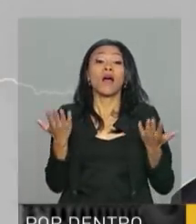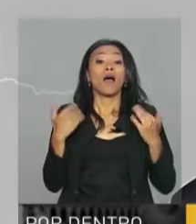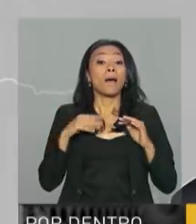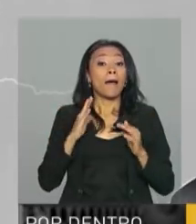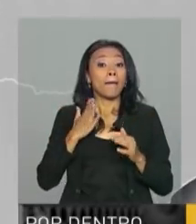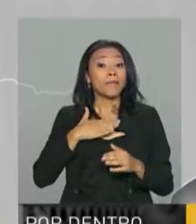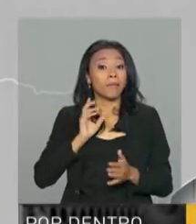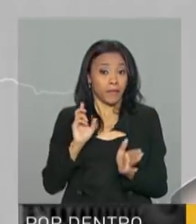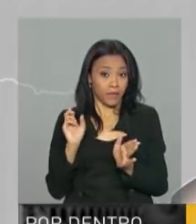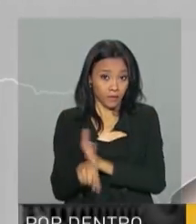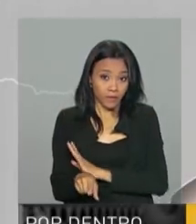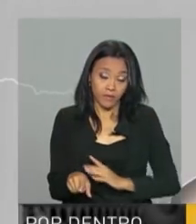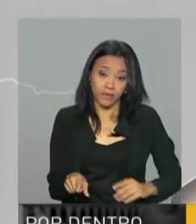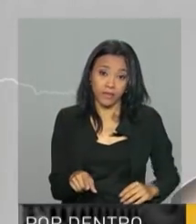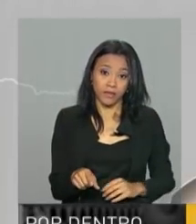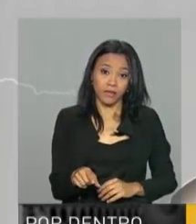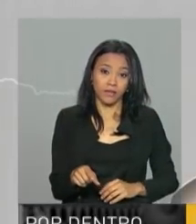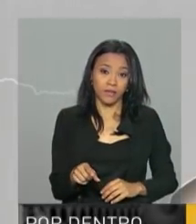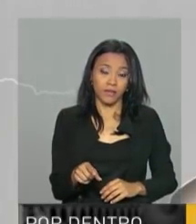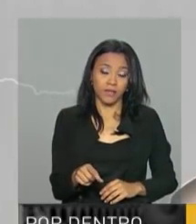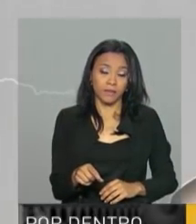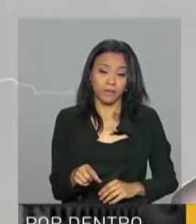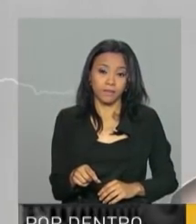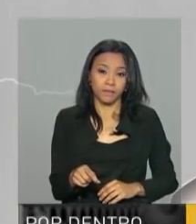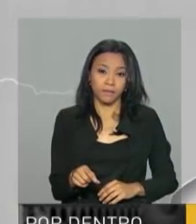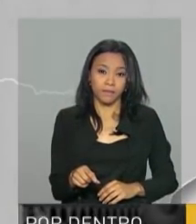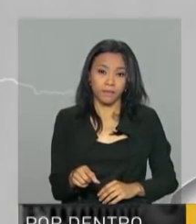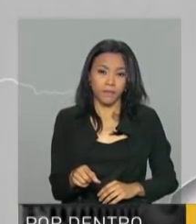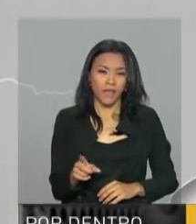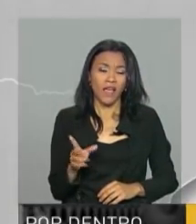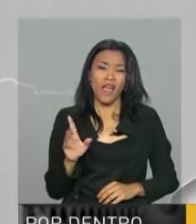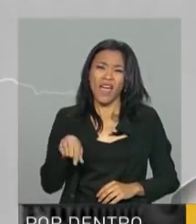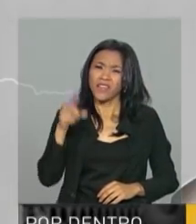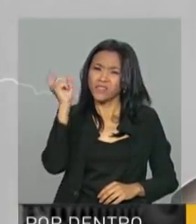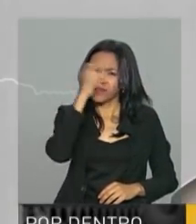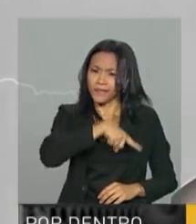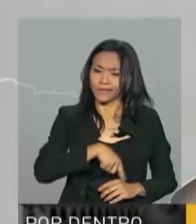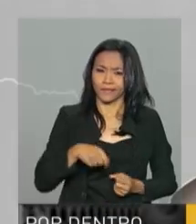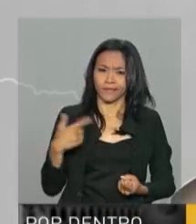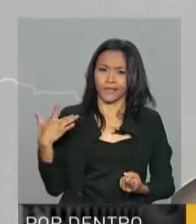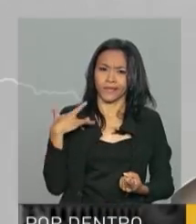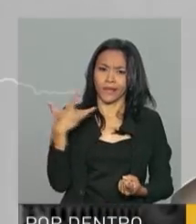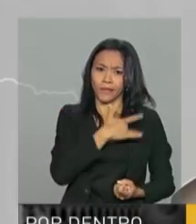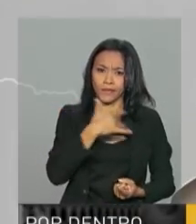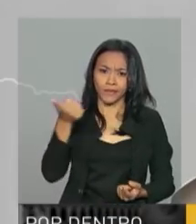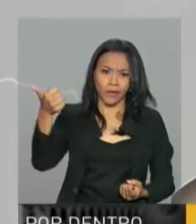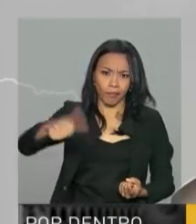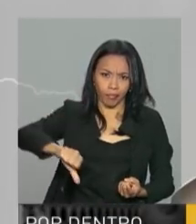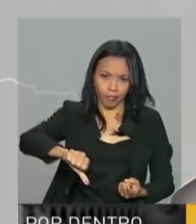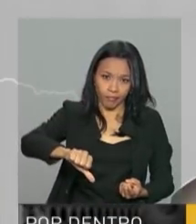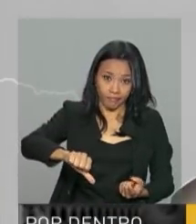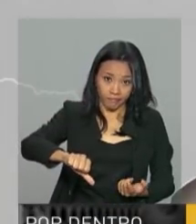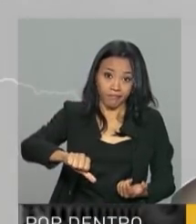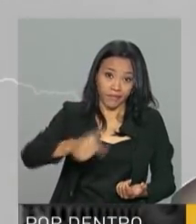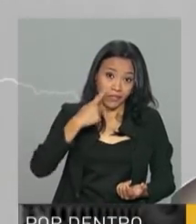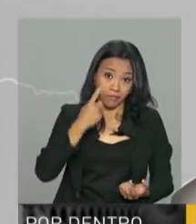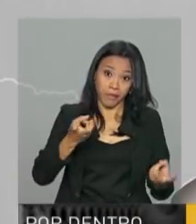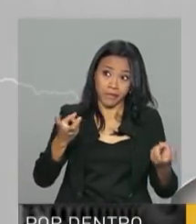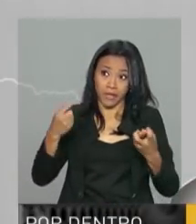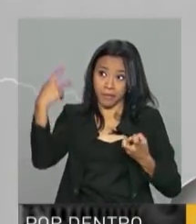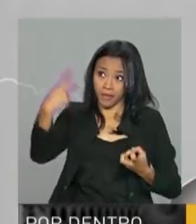de, no seguinte sentido. Já é tão difícil, a saúde já não vai lá essas coisas. A gente nota nas UPAs aqui em